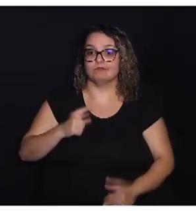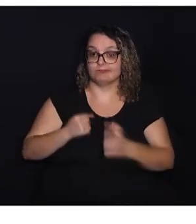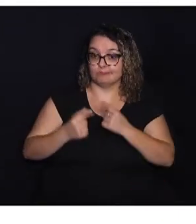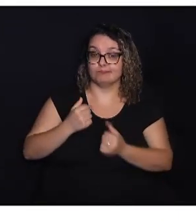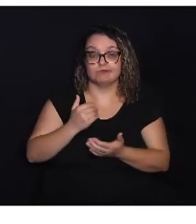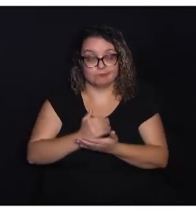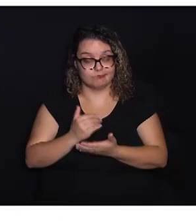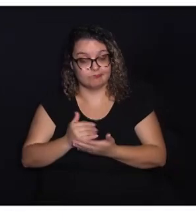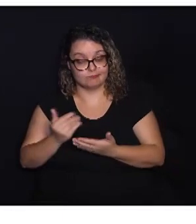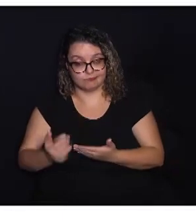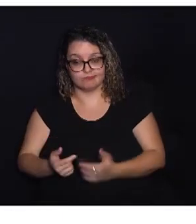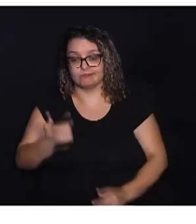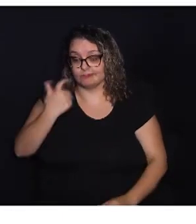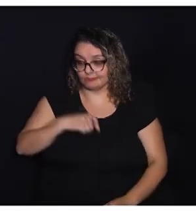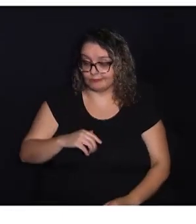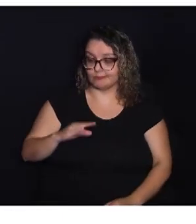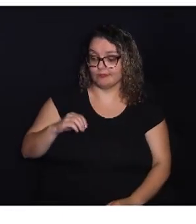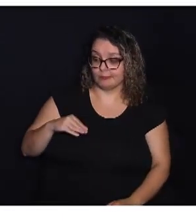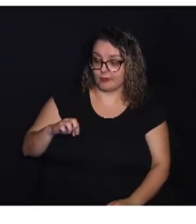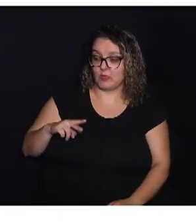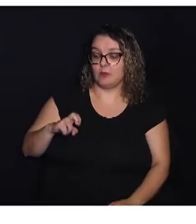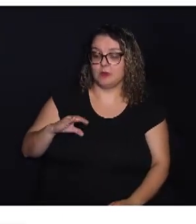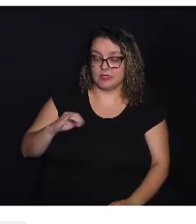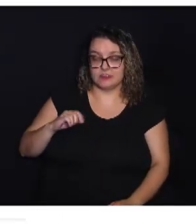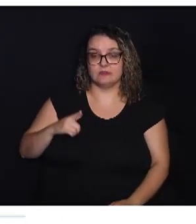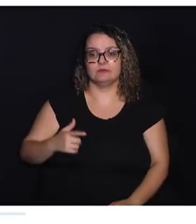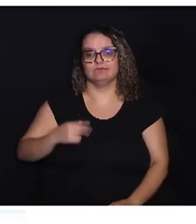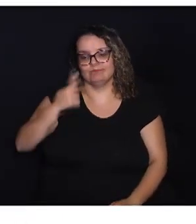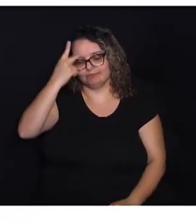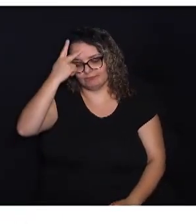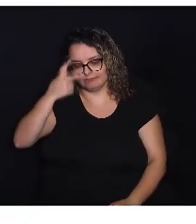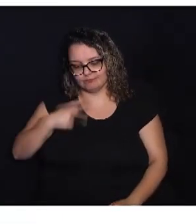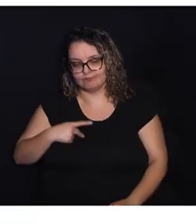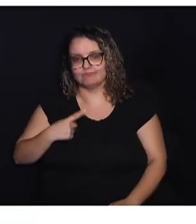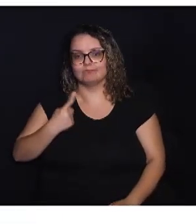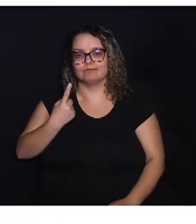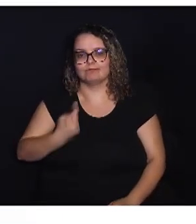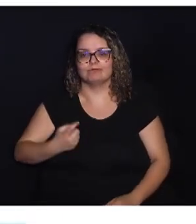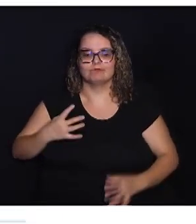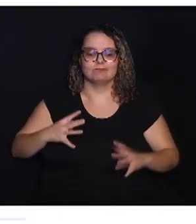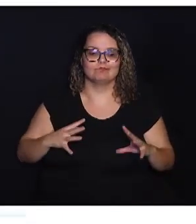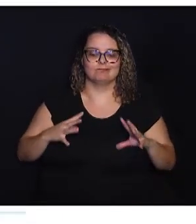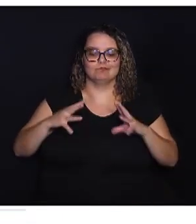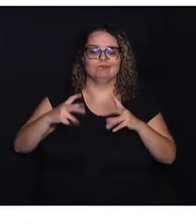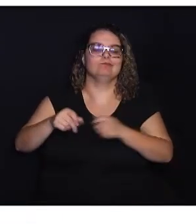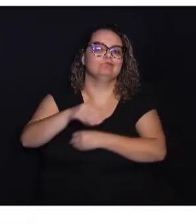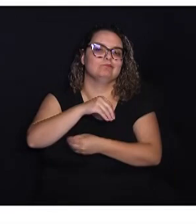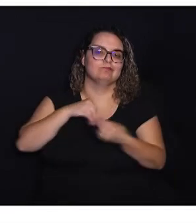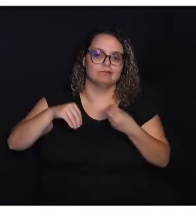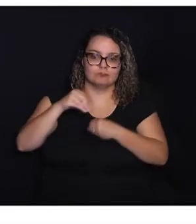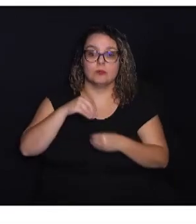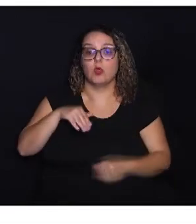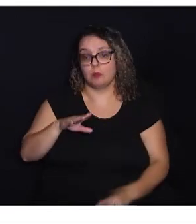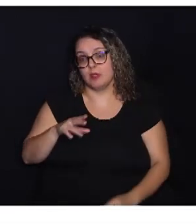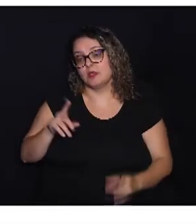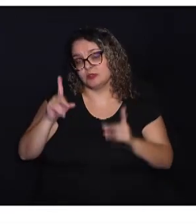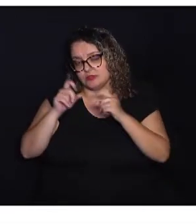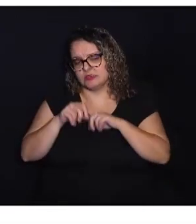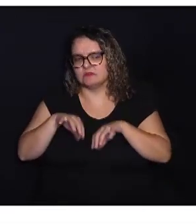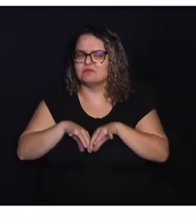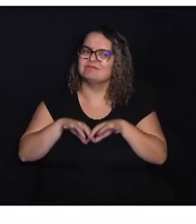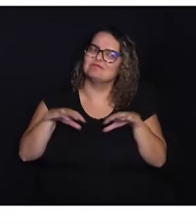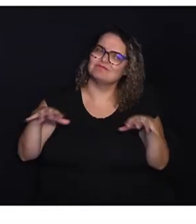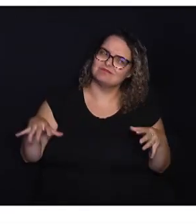financeiro, ser o comercial. Você é tudo. O mais difícil. Separar